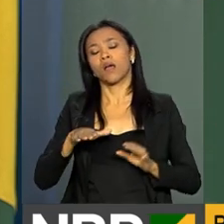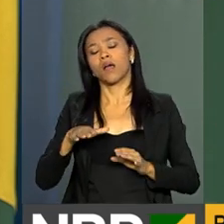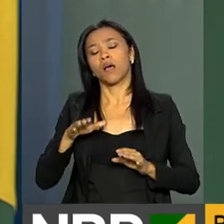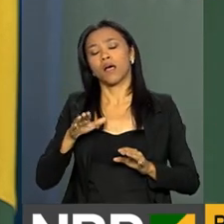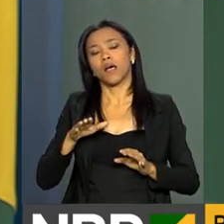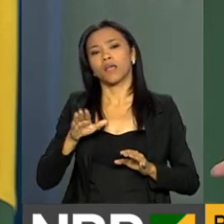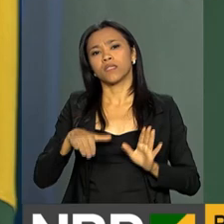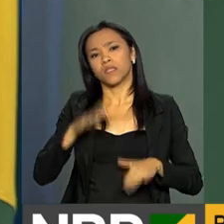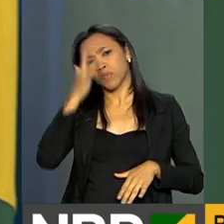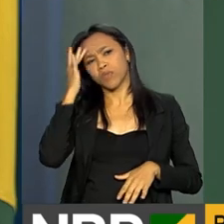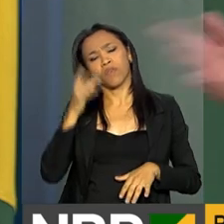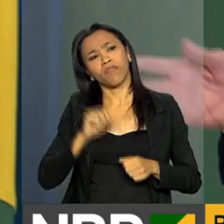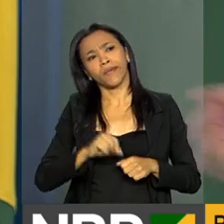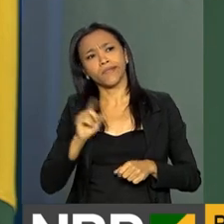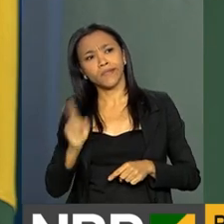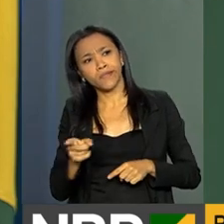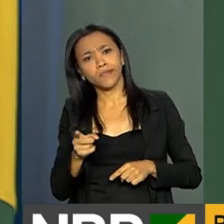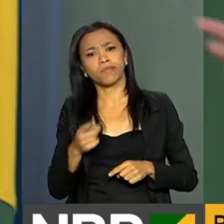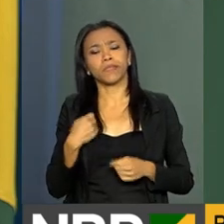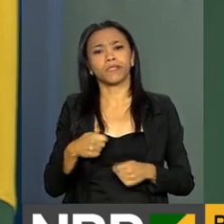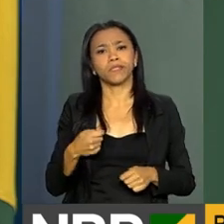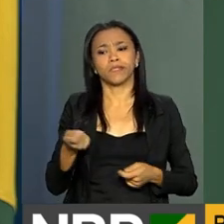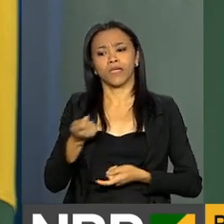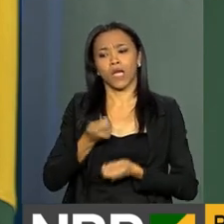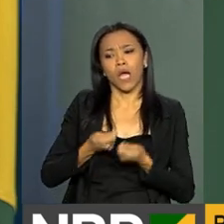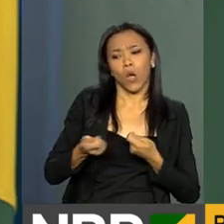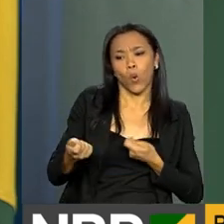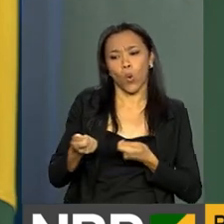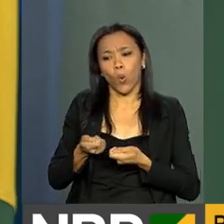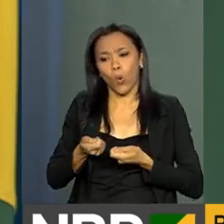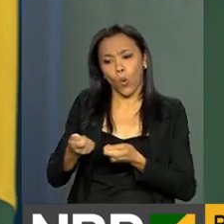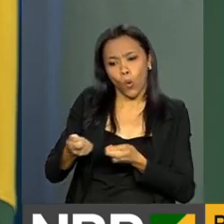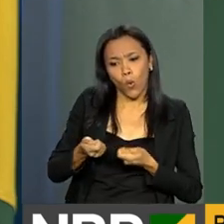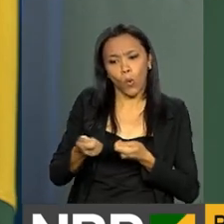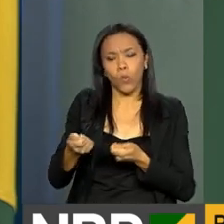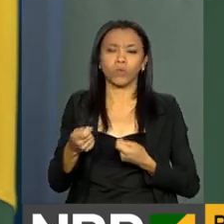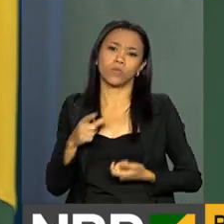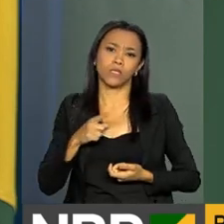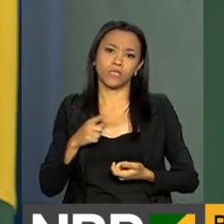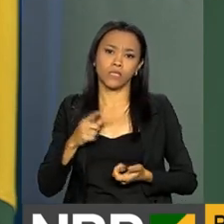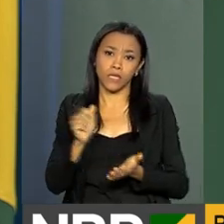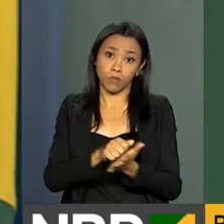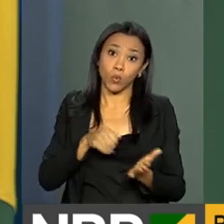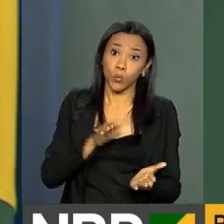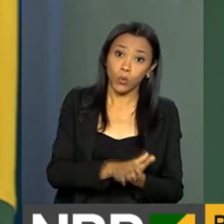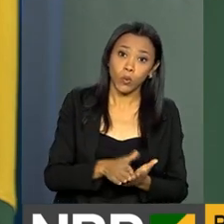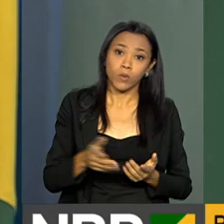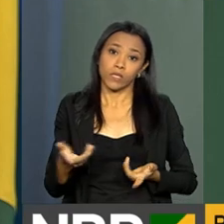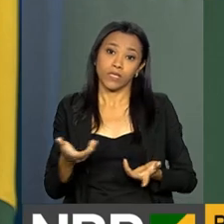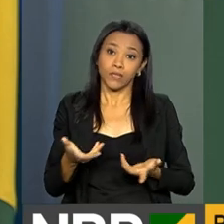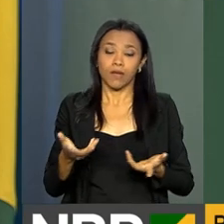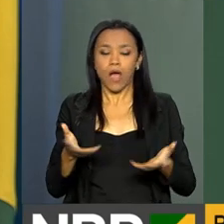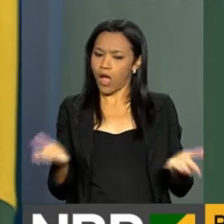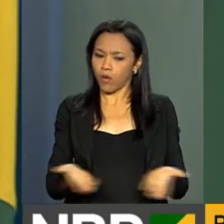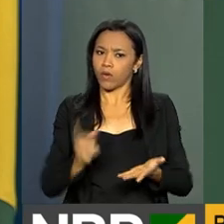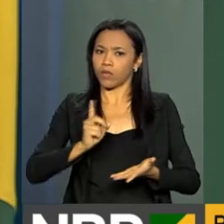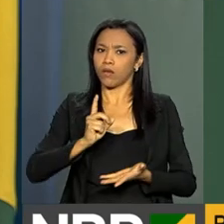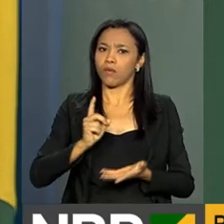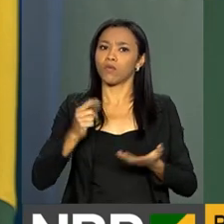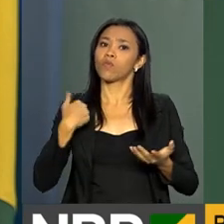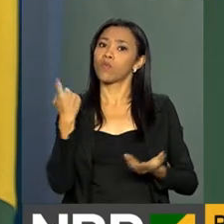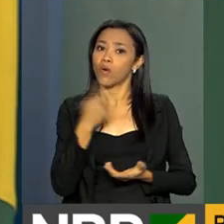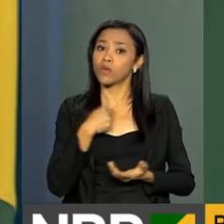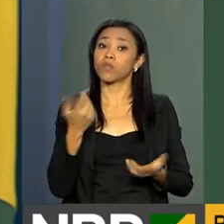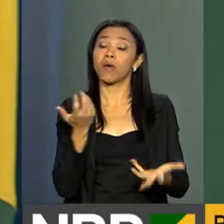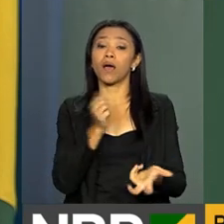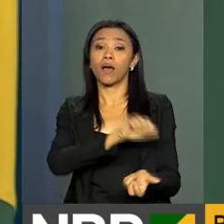explicava, ah, faz isso, mas tem que fazer acordo, tem multa, tem isso, tem aquilo, etc. Agora não, nós estamos, portanto,